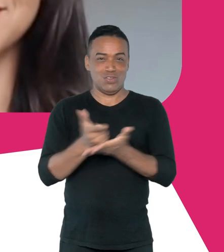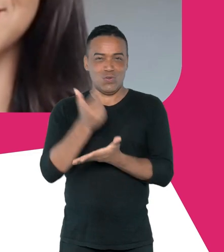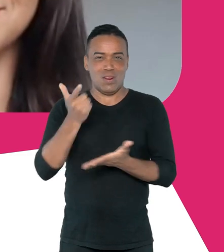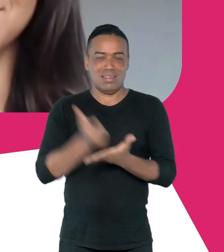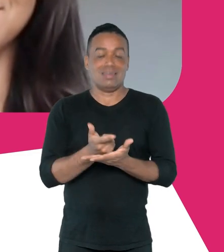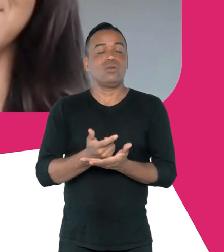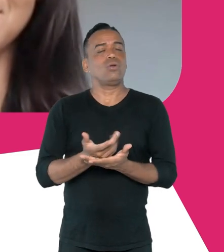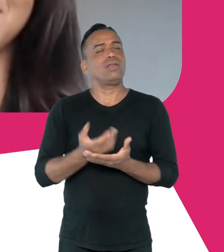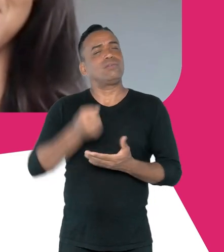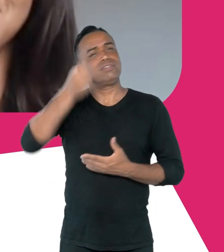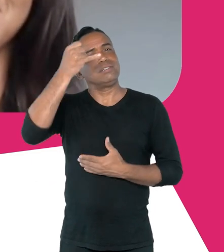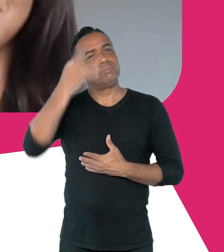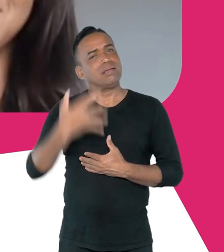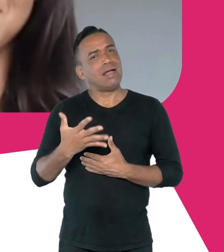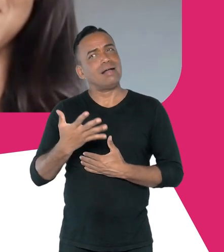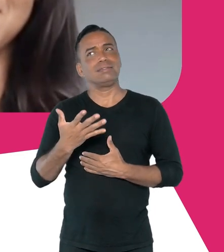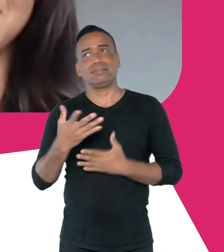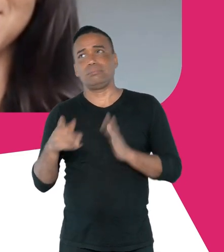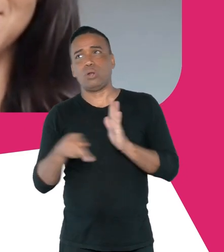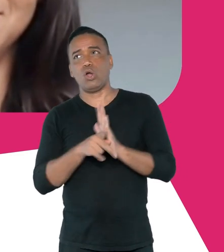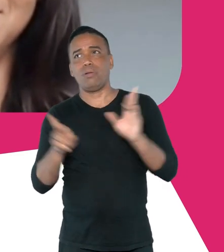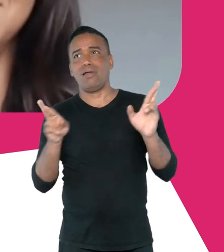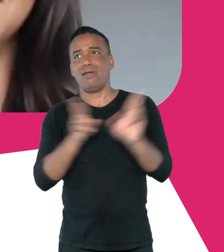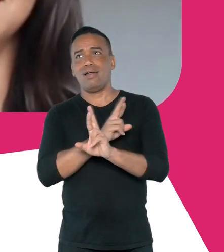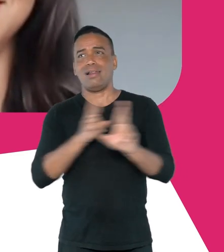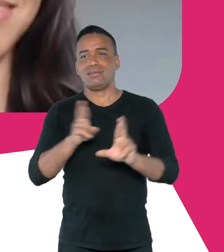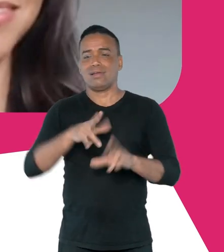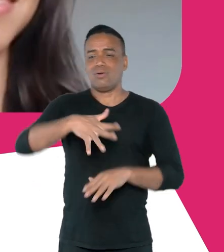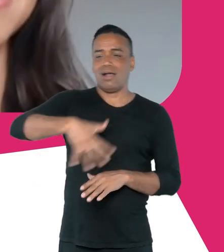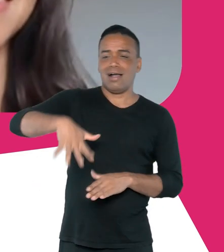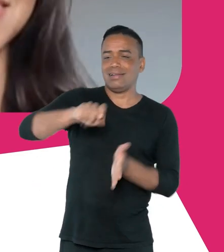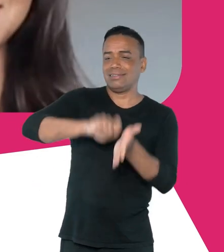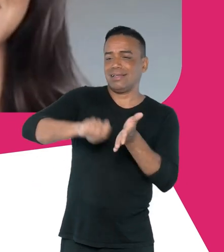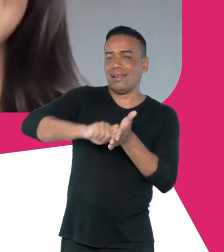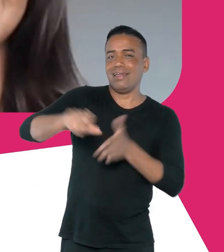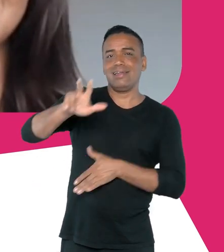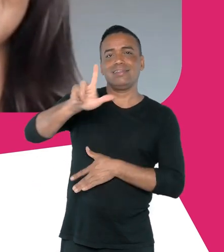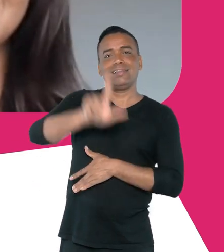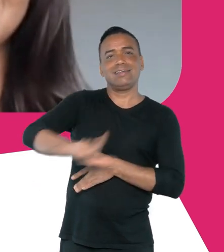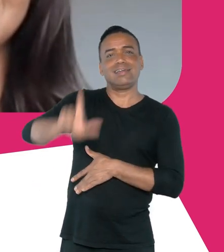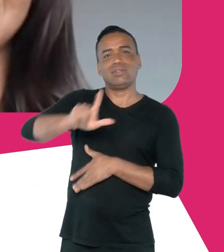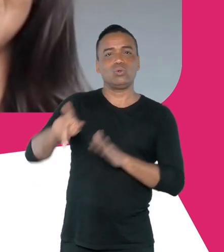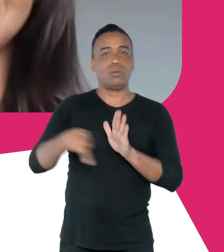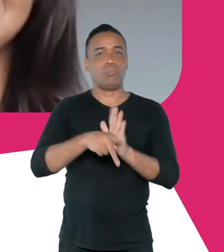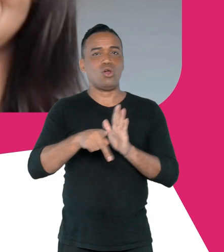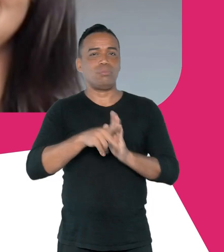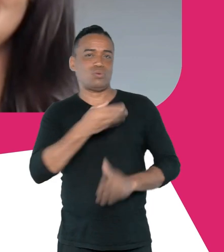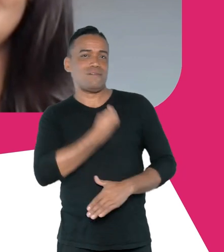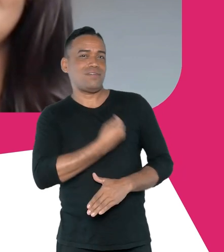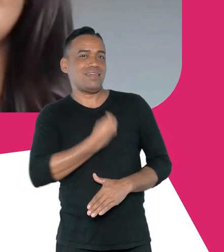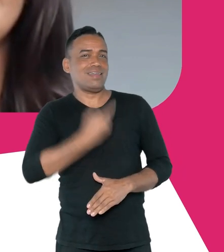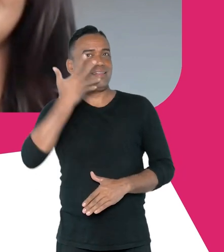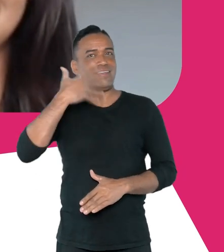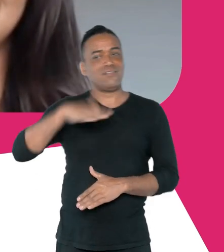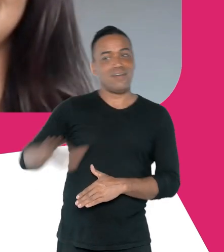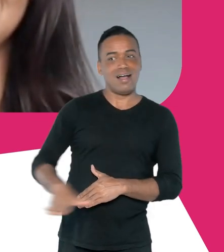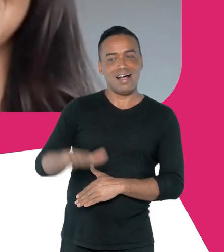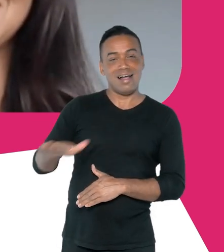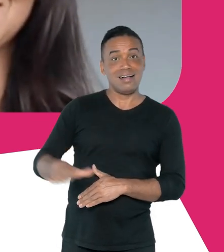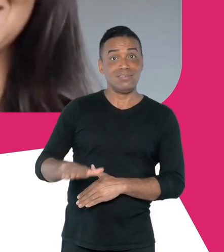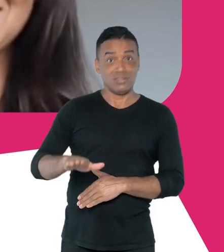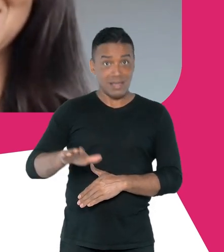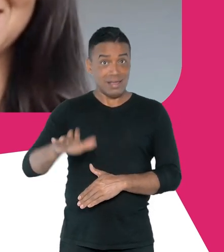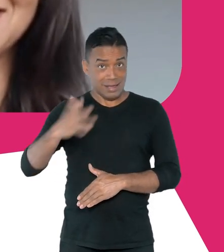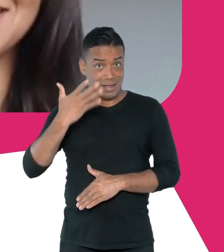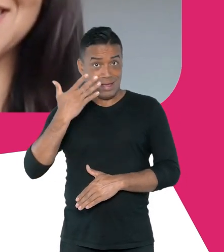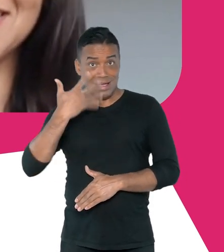te pedir para contar um pouco da sua relação com a literatura, a respeito da sua infância, se você era uma criança leitora, se